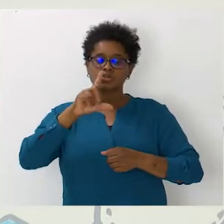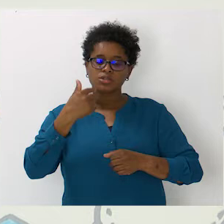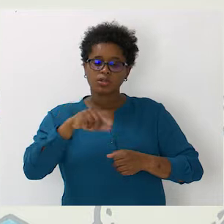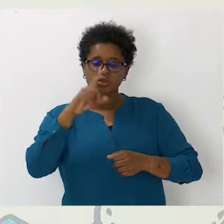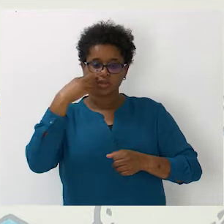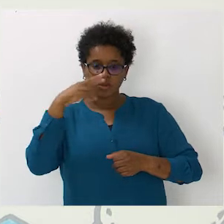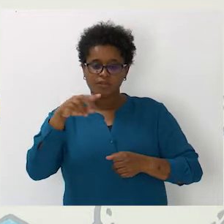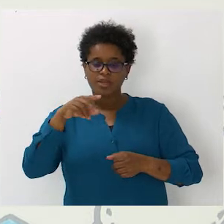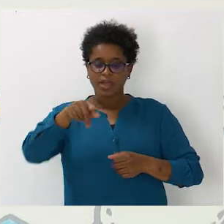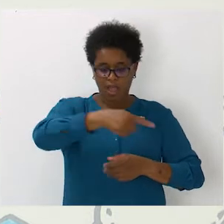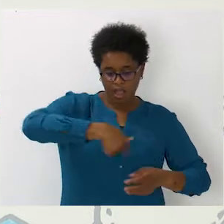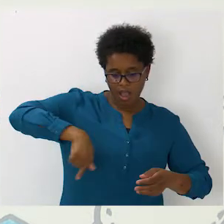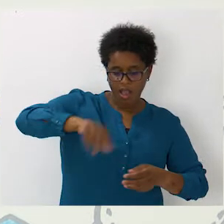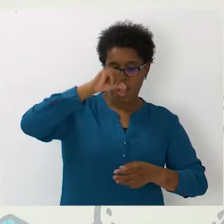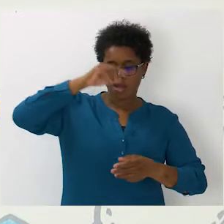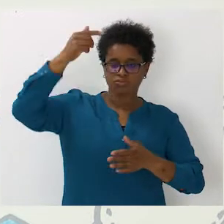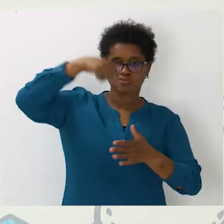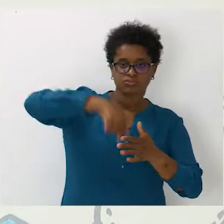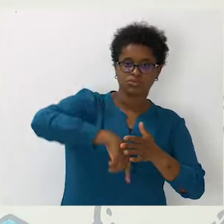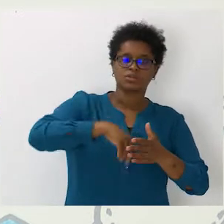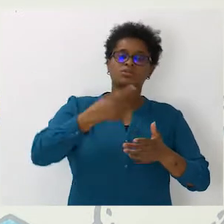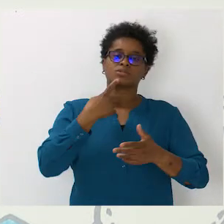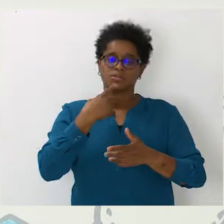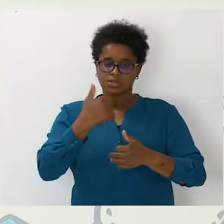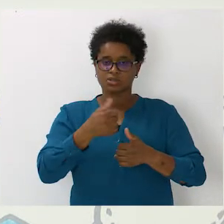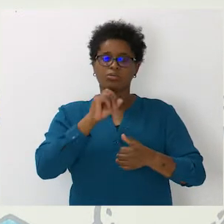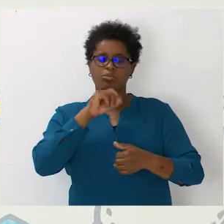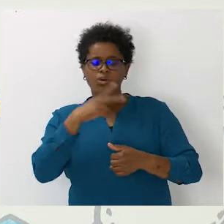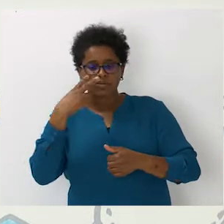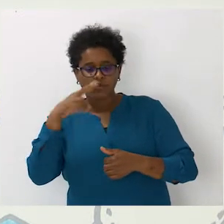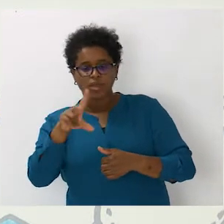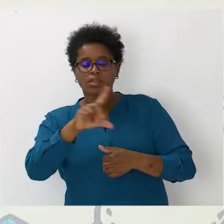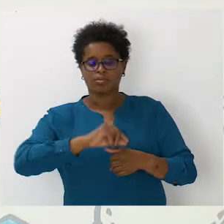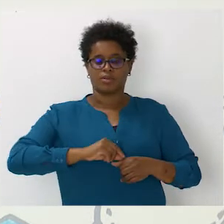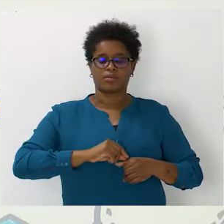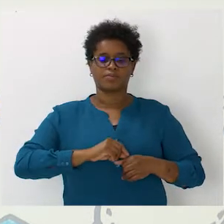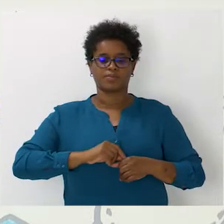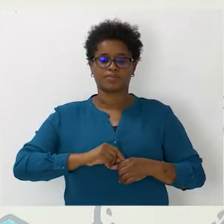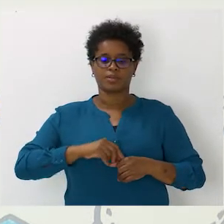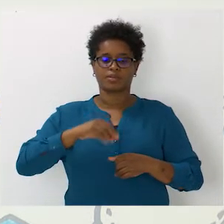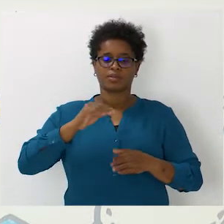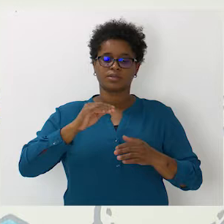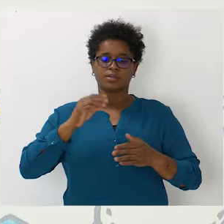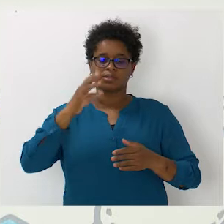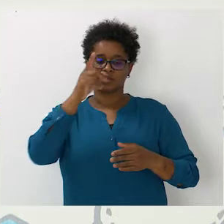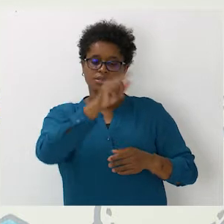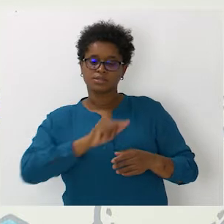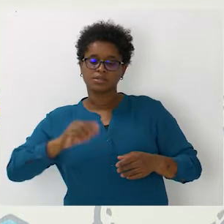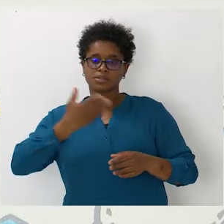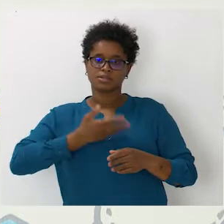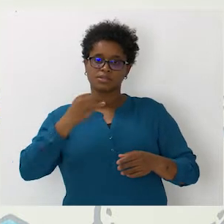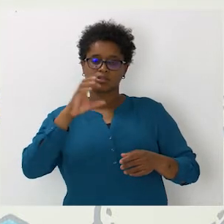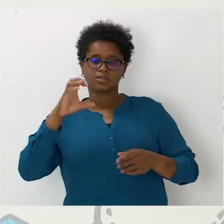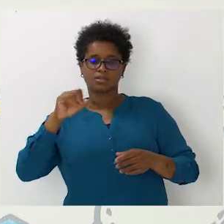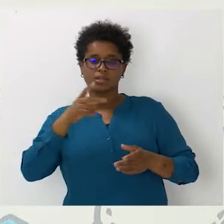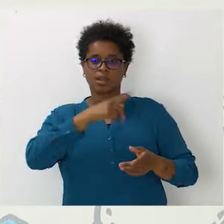ver cisternas, ok? Podem observar também diques, uma passagem de